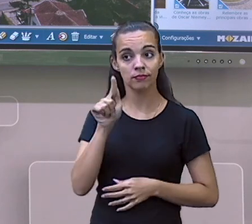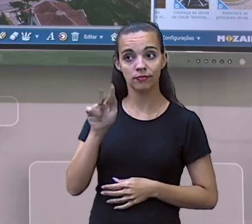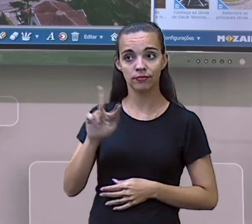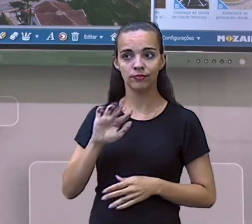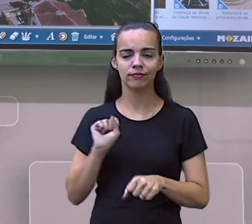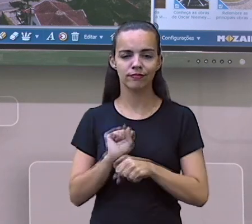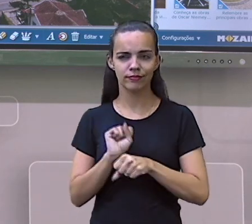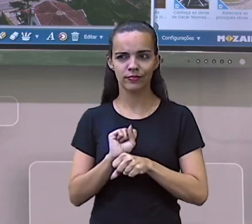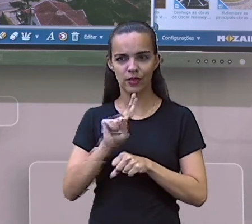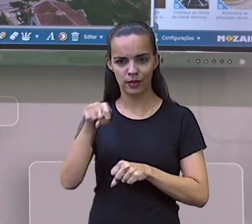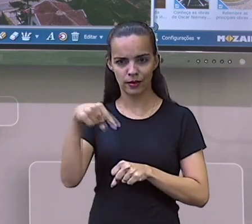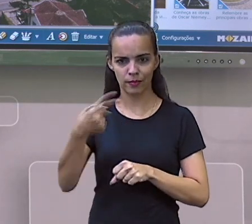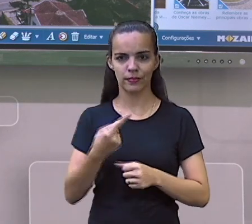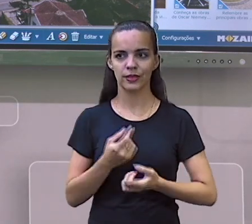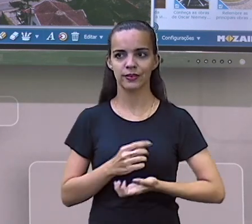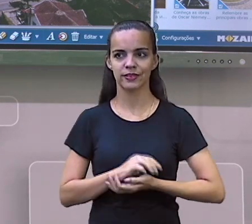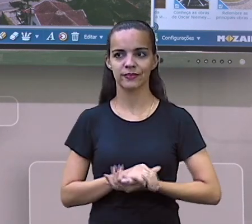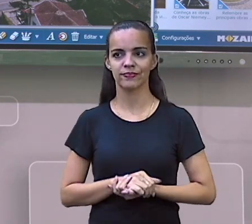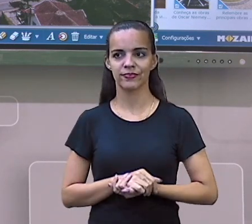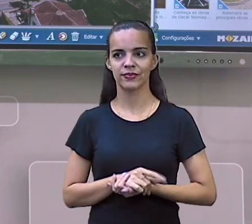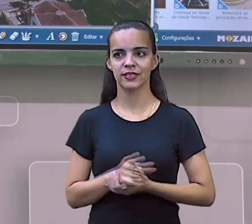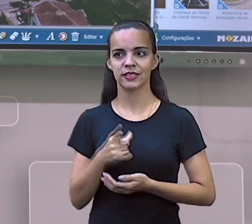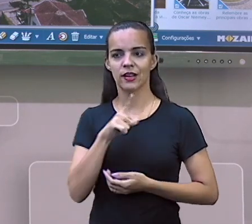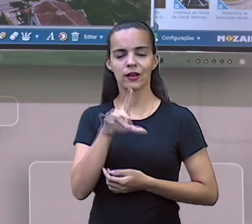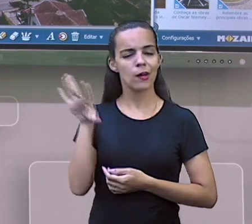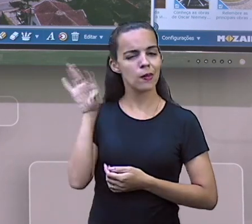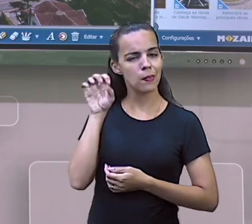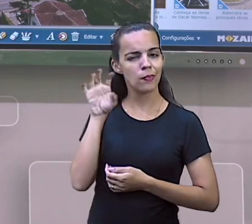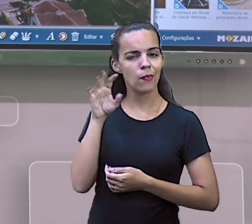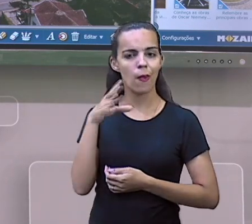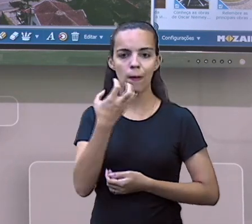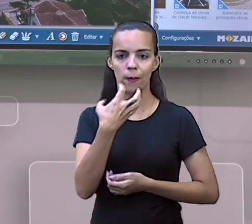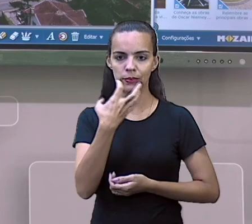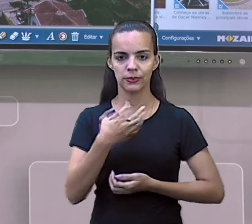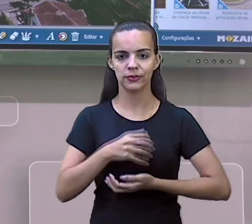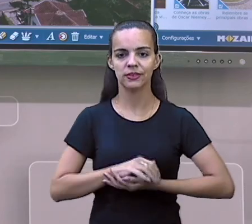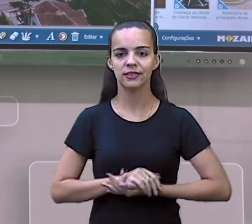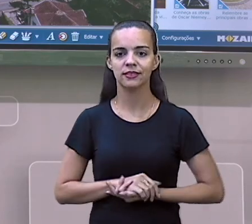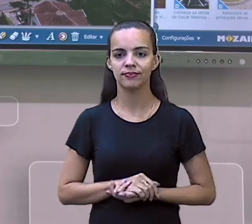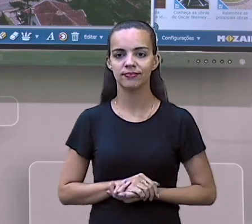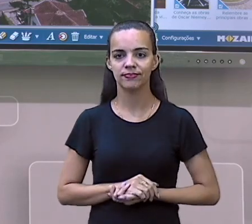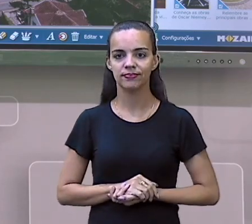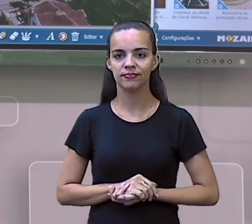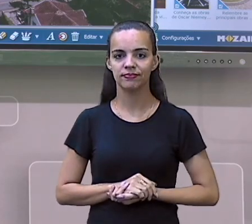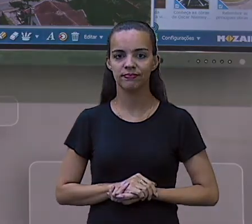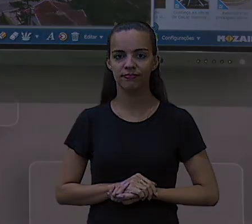Aguardo vocês. Se deliciem com a Bossa Nova. Até a próxima.